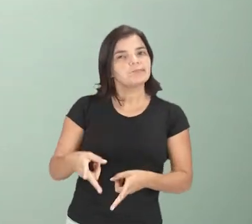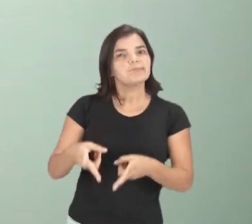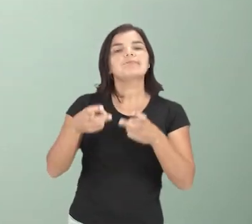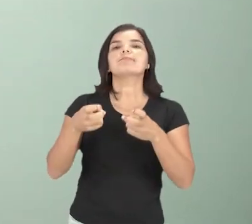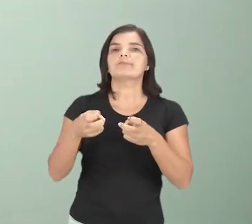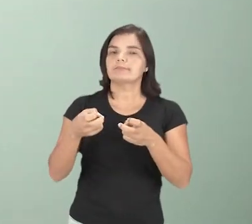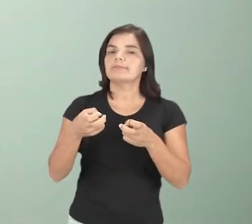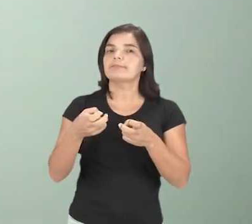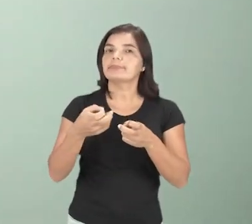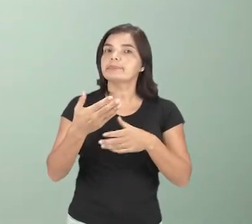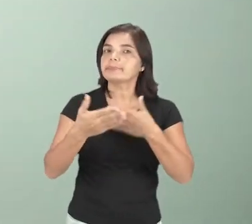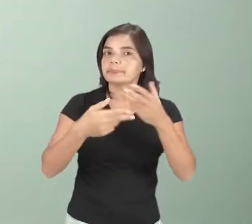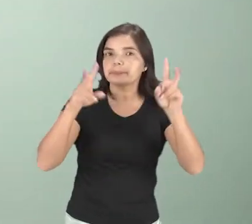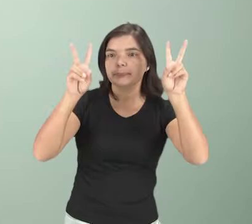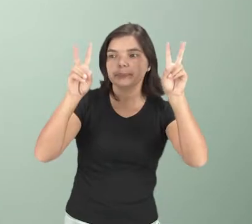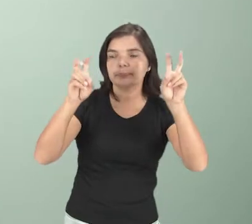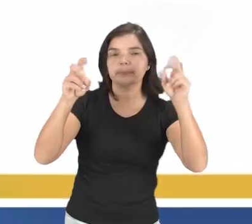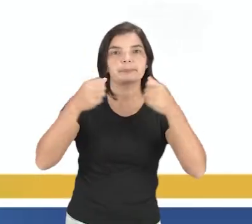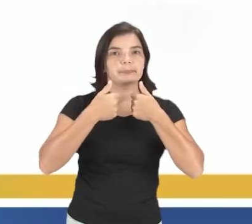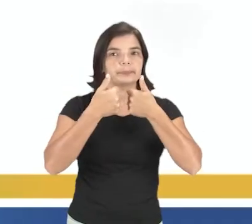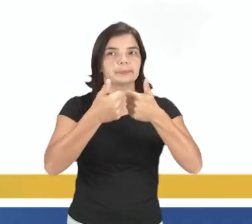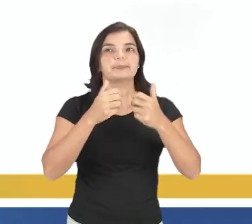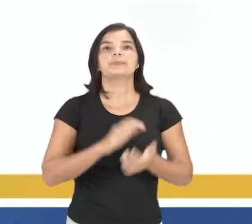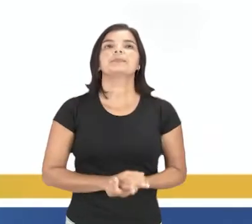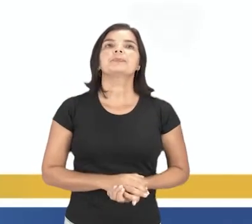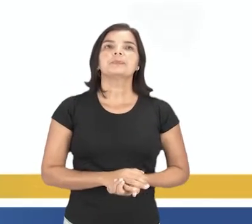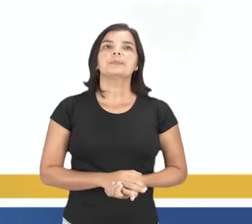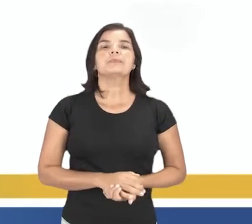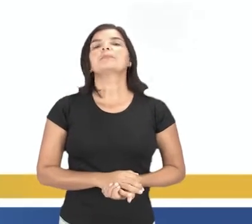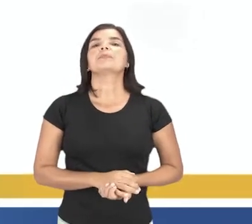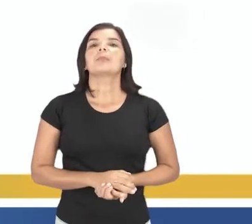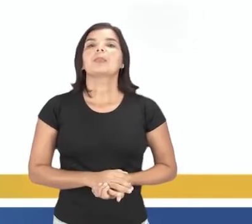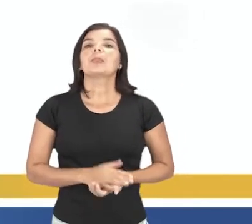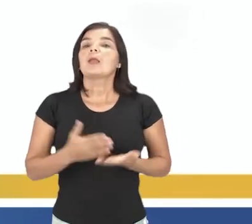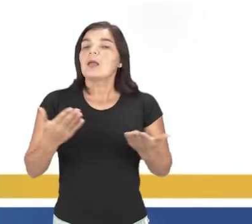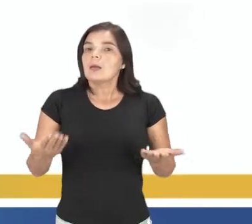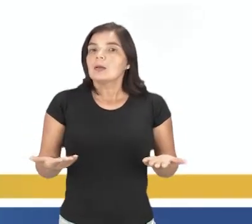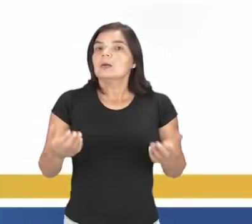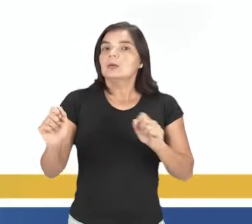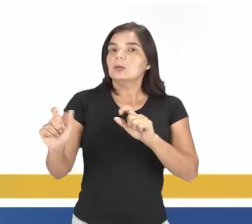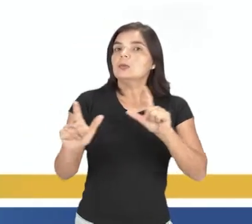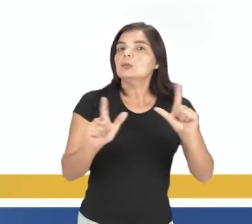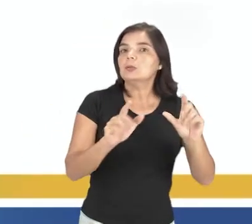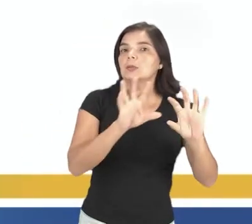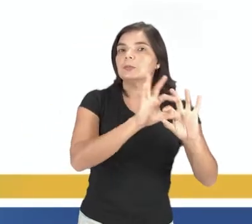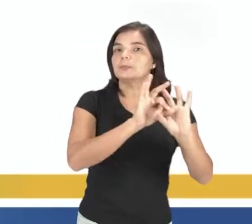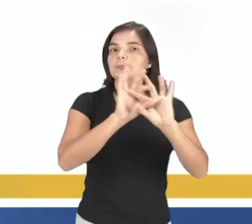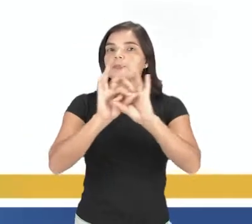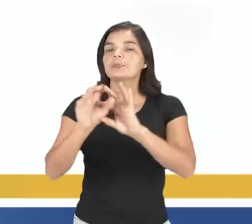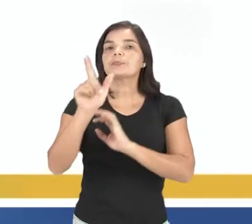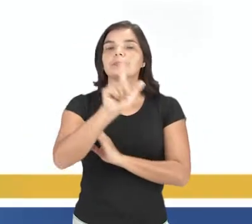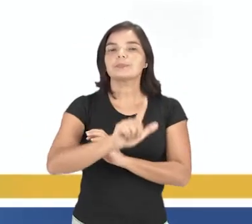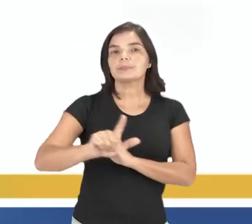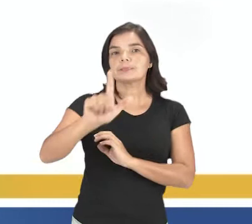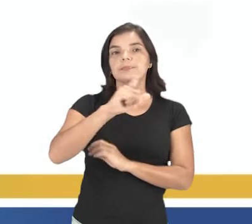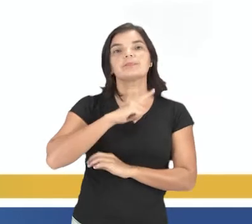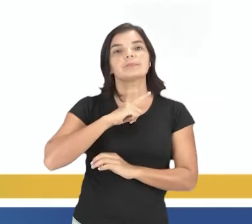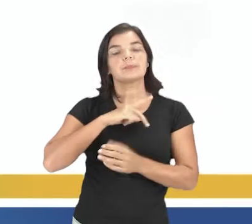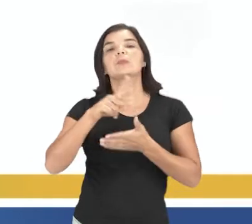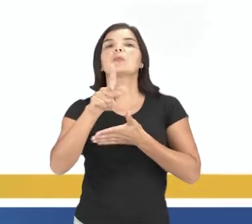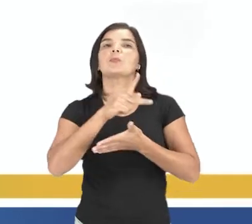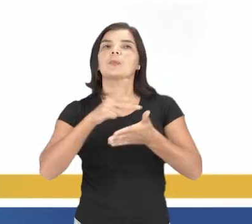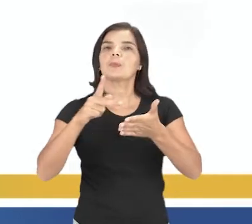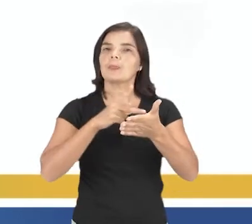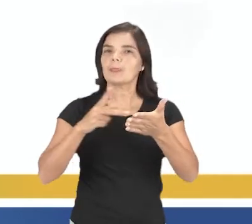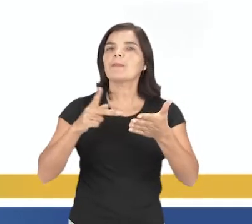percebendo esses temas. Tudo bem? Vamos lá para o próximo. E aí, nesse contexto da literatura, nós vamos ter a poesia